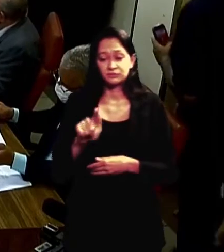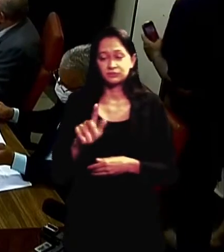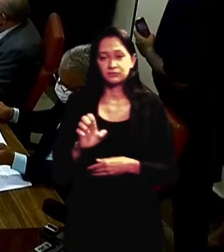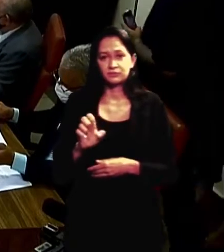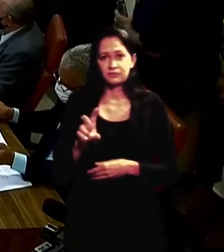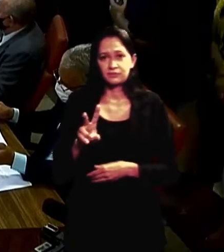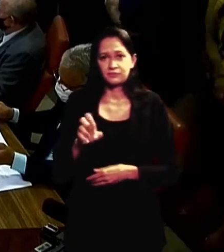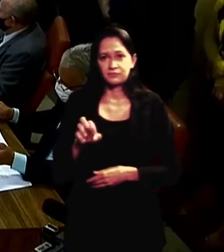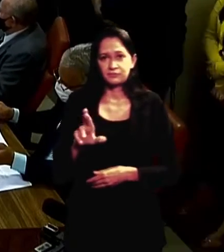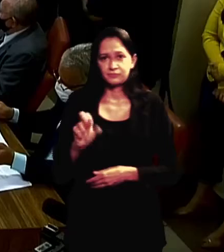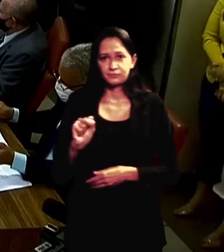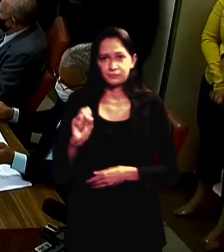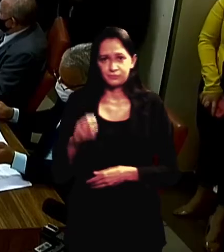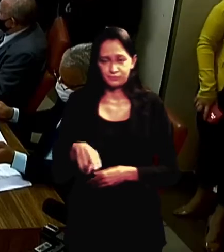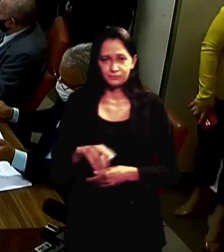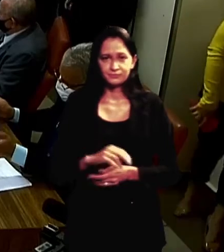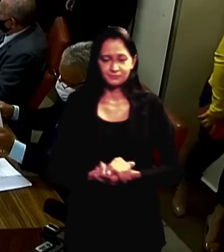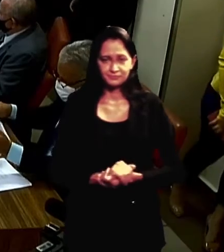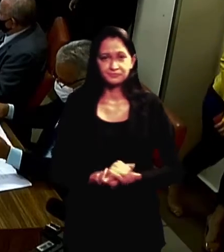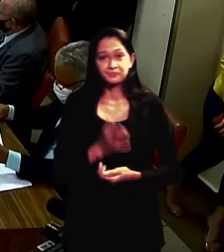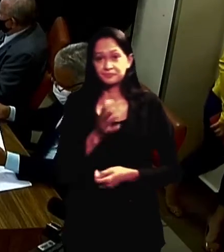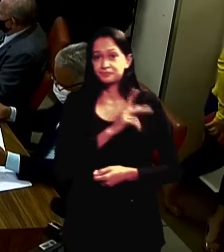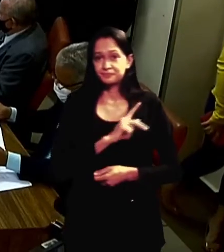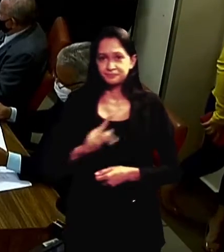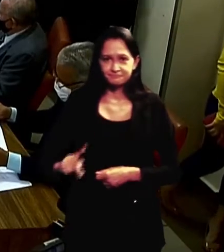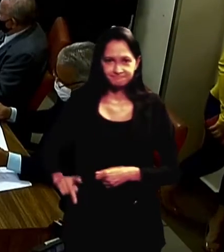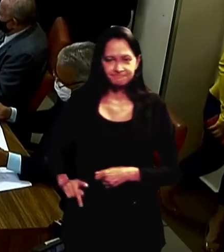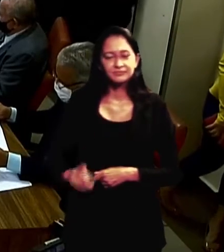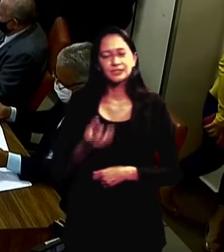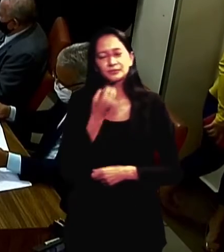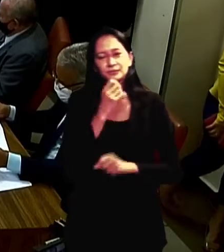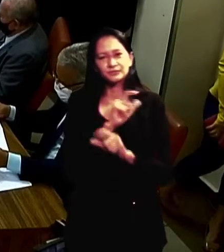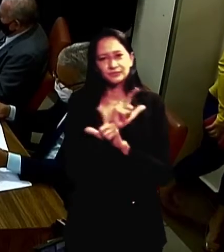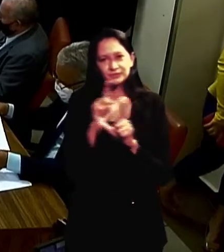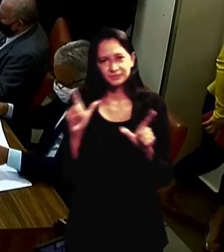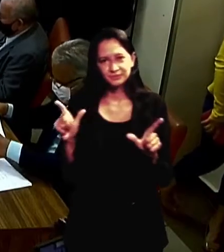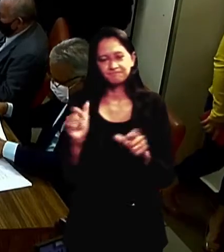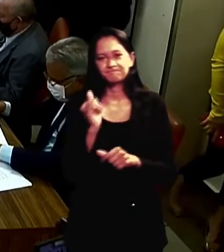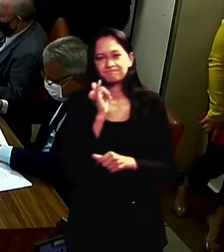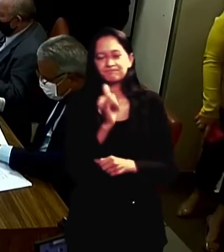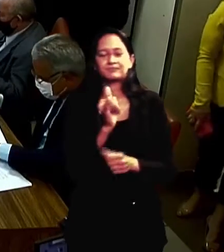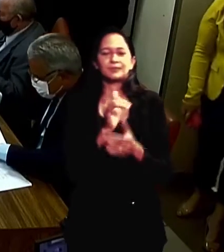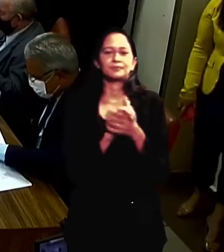Posteriormente, o projeto vai em votação. Presidente, bom dia. Quero aqui parabenizar